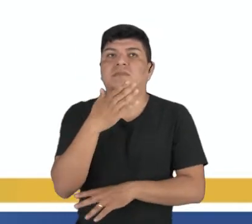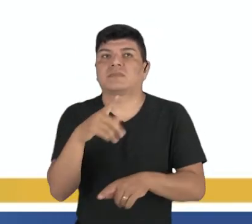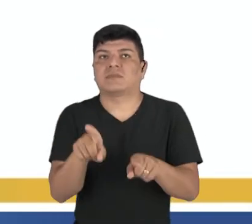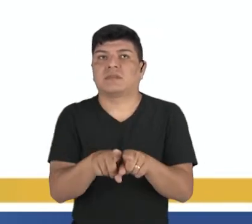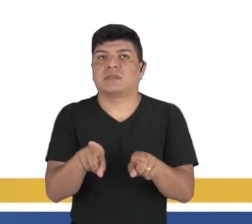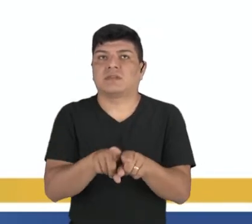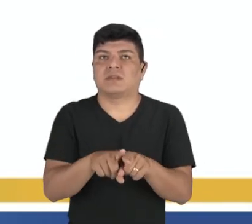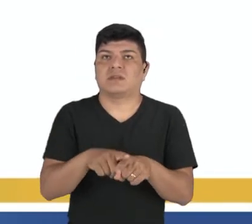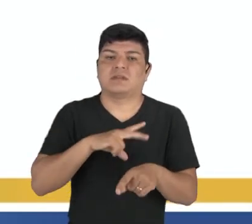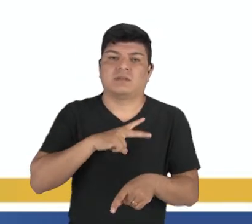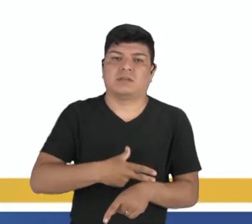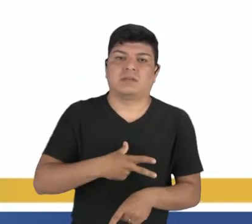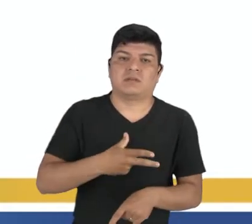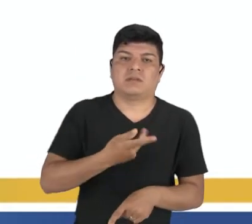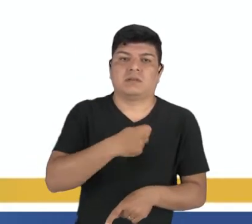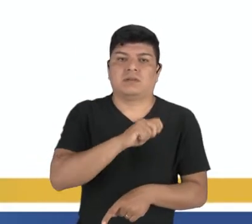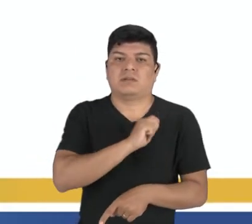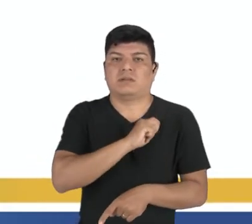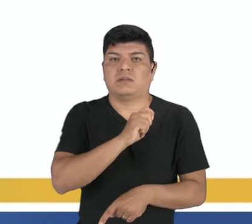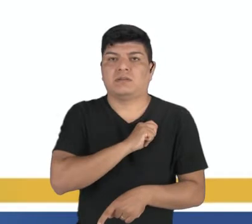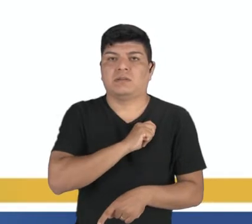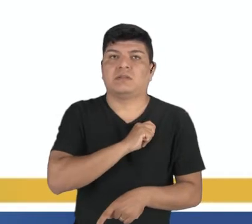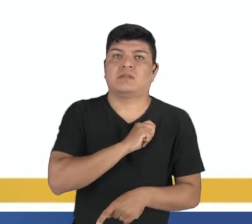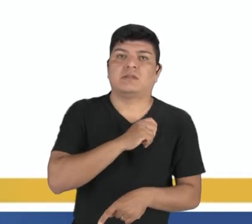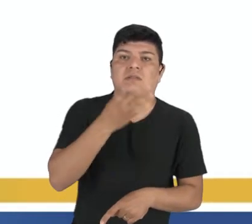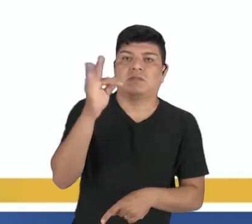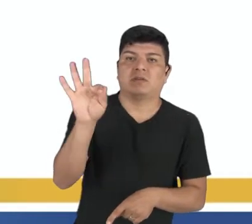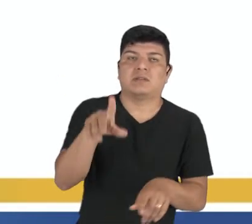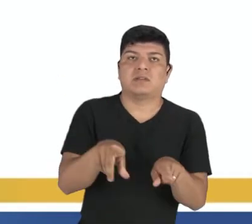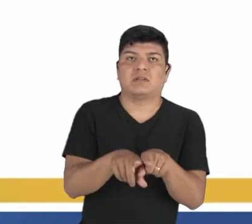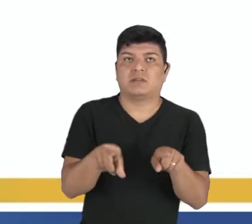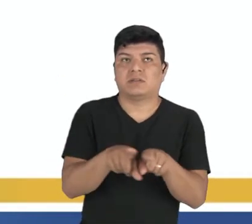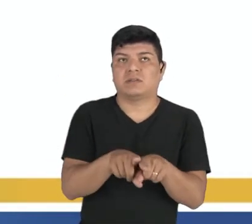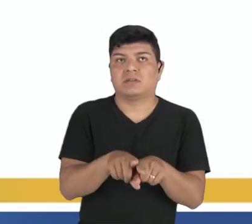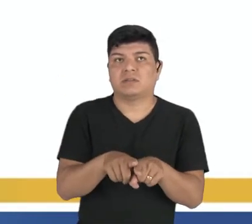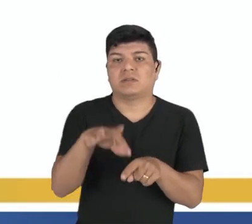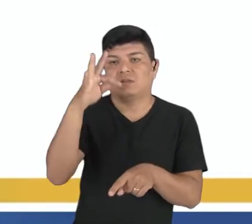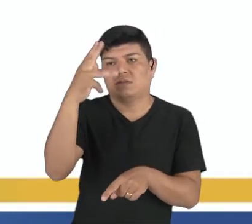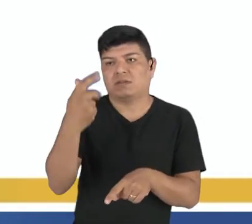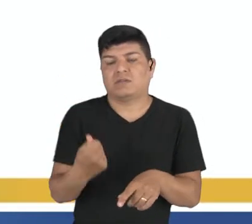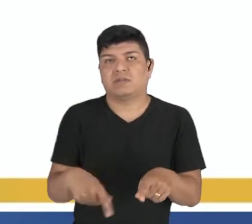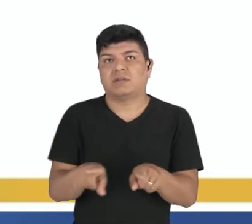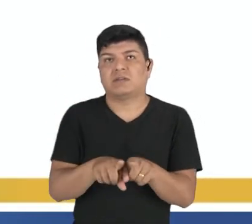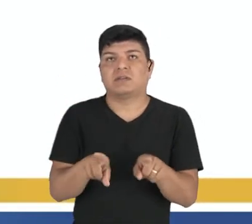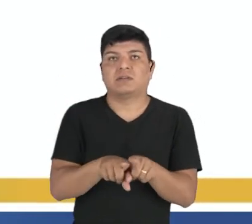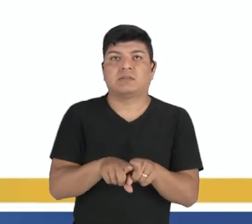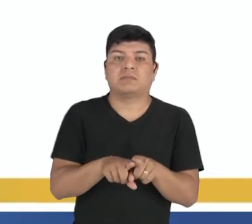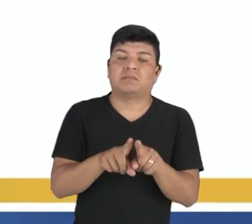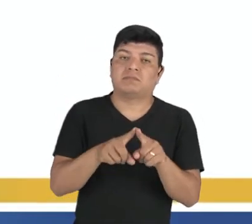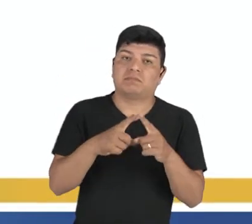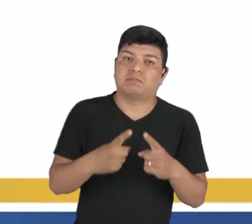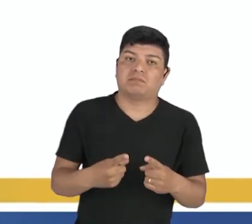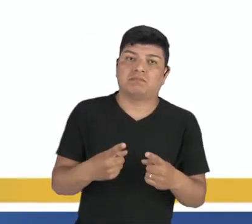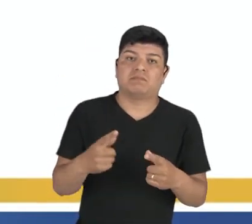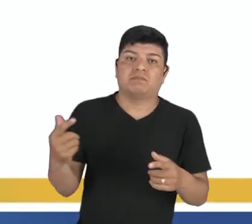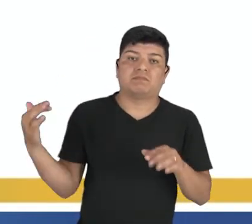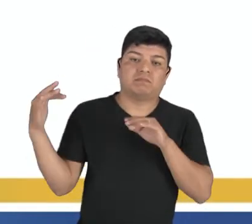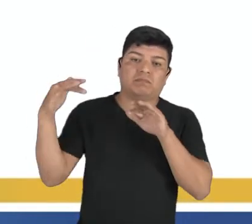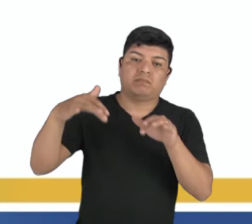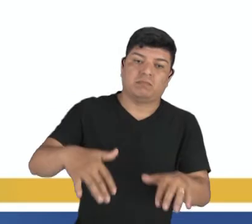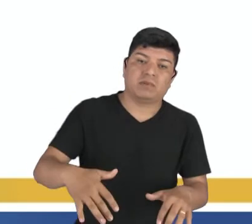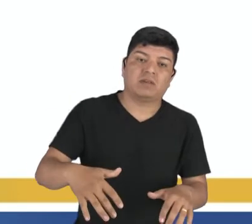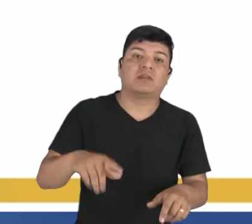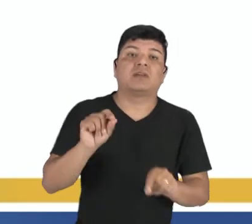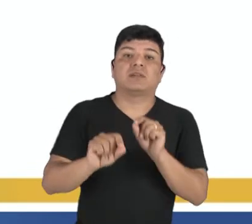portugueses, espanhóis, holandeses, franceses. Tivemos os africanos também, né, que infelizmente vieram